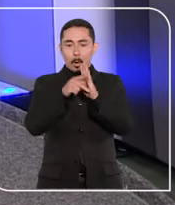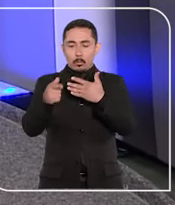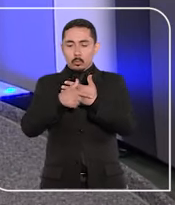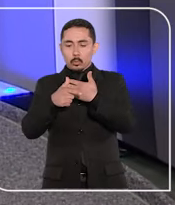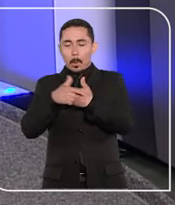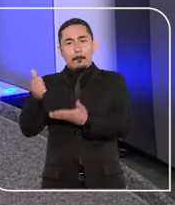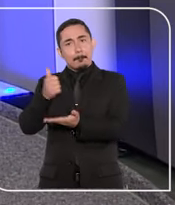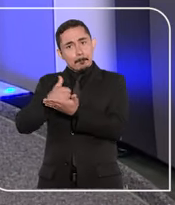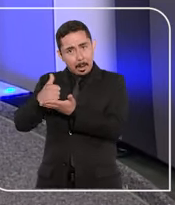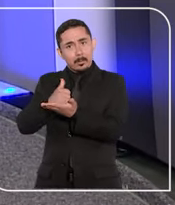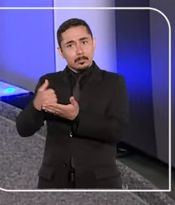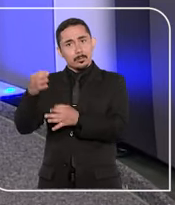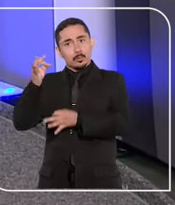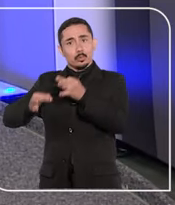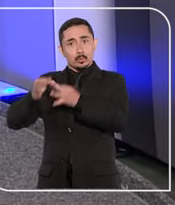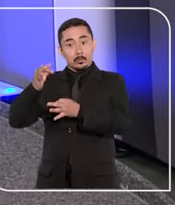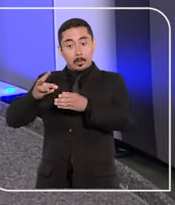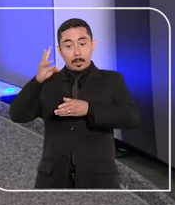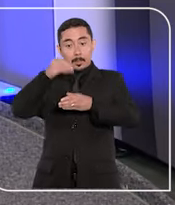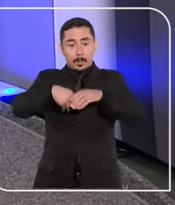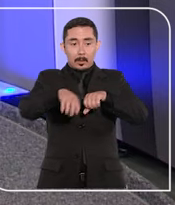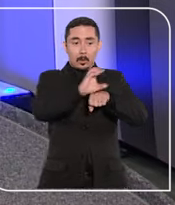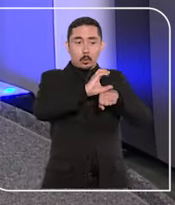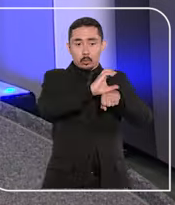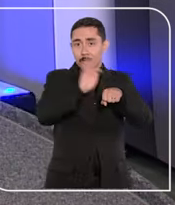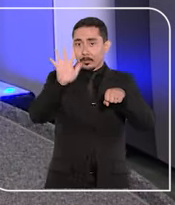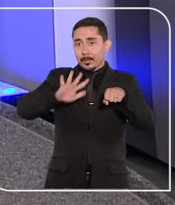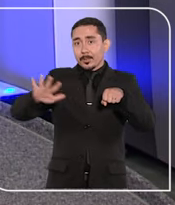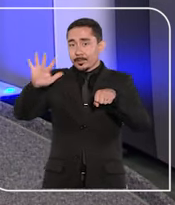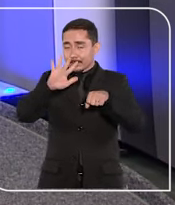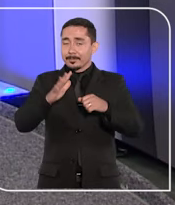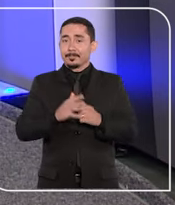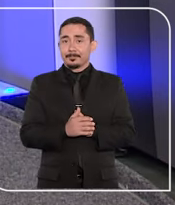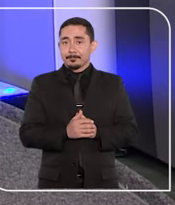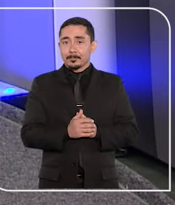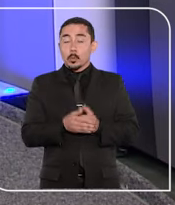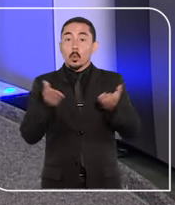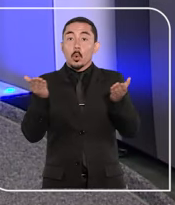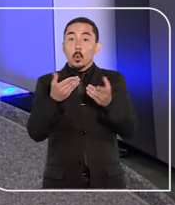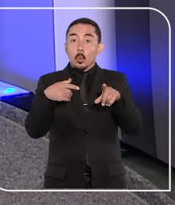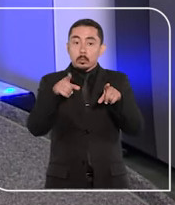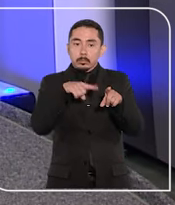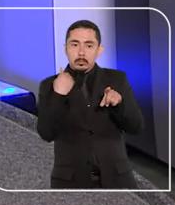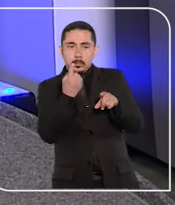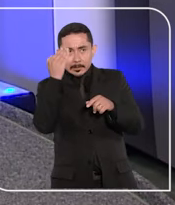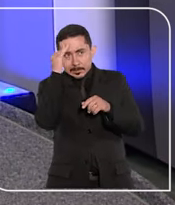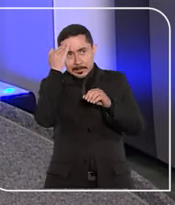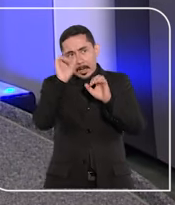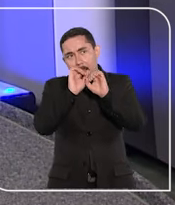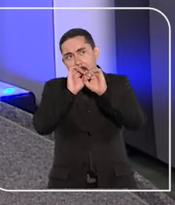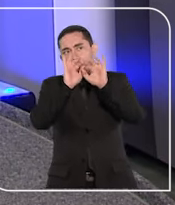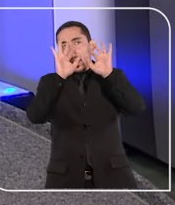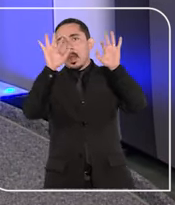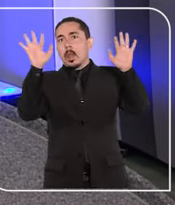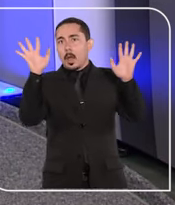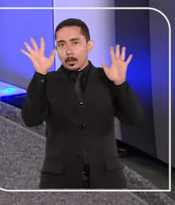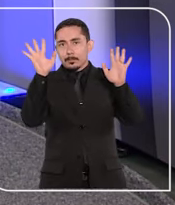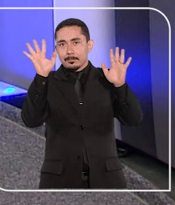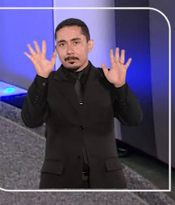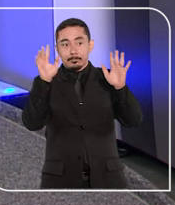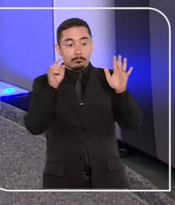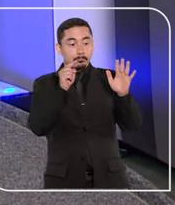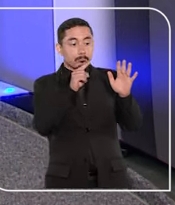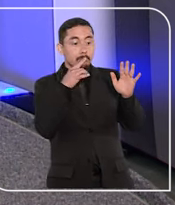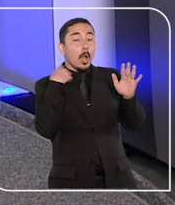à justiça previstas na Constituição Federal de 88. E hoje a gente vai entender direito sobre a advocacia